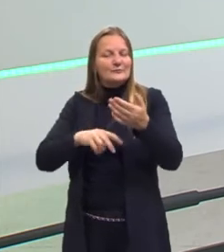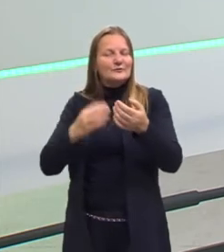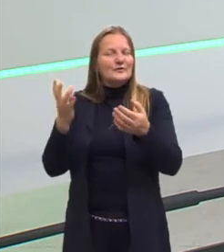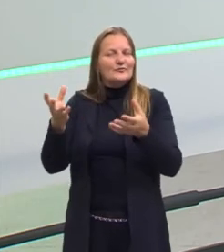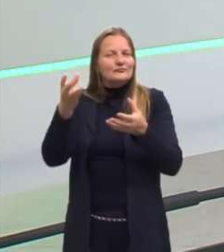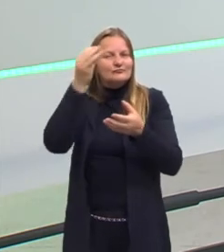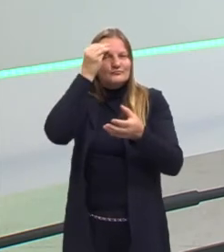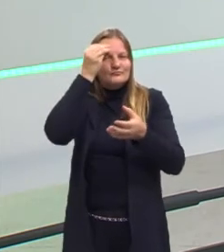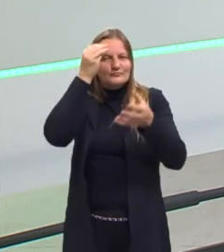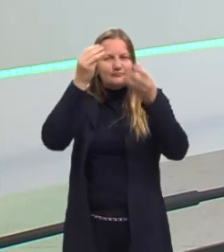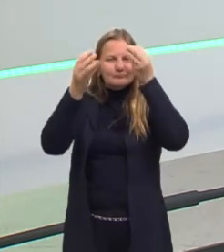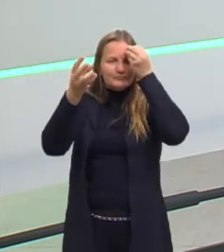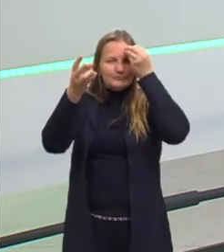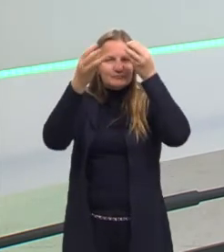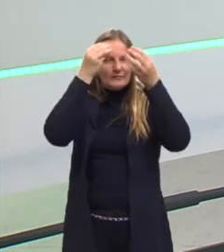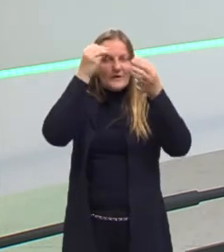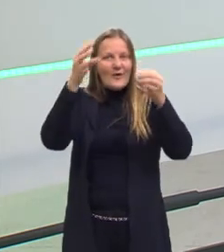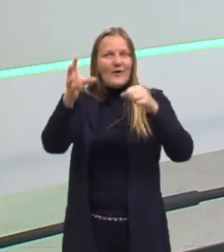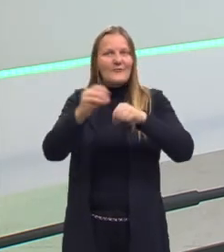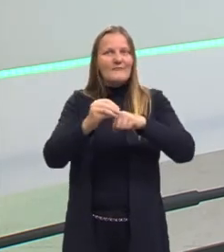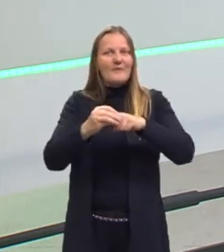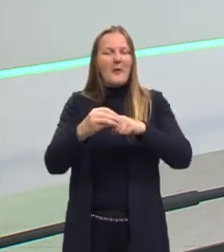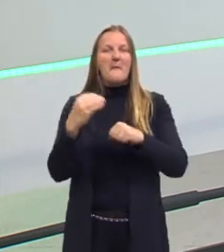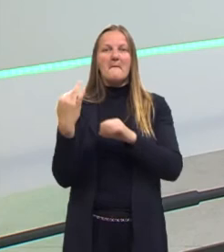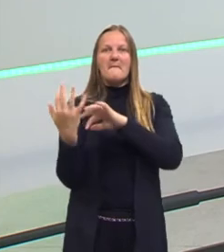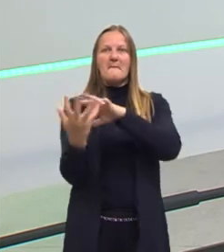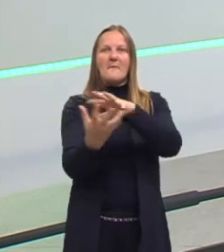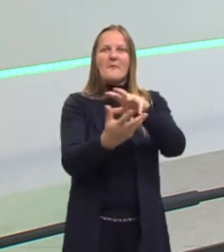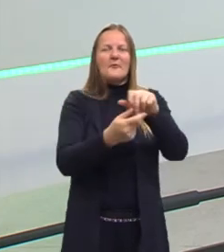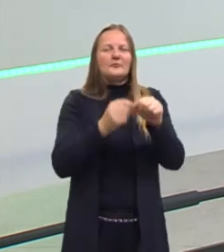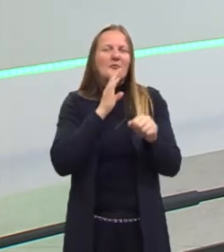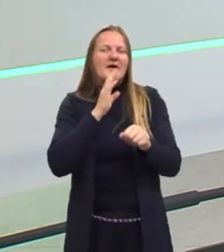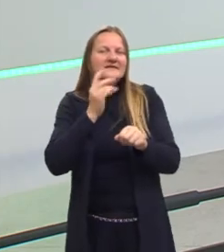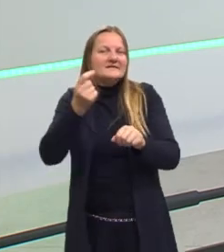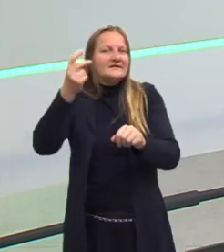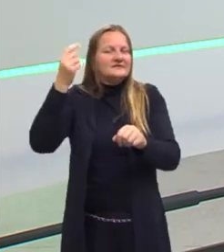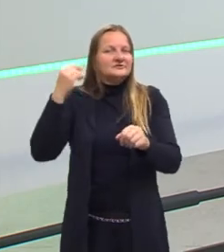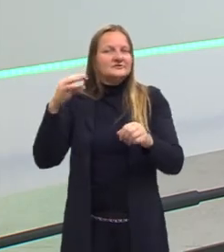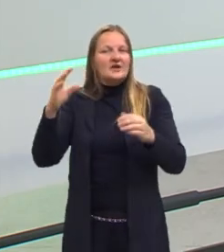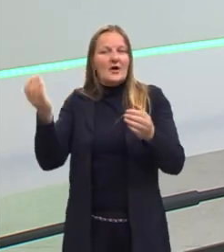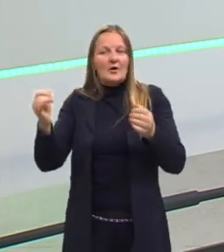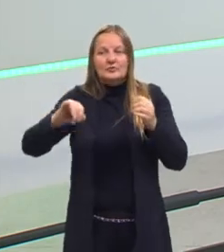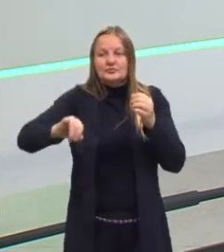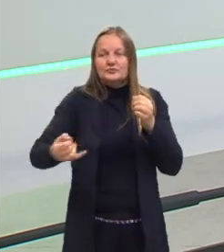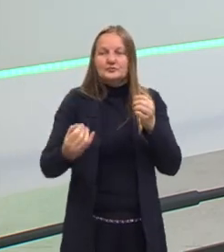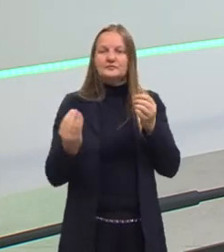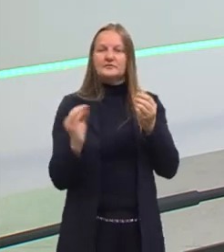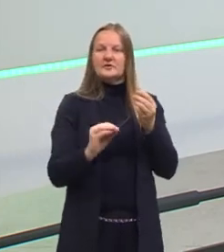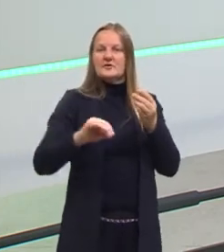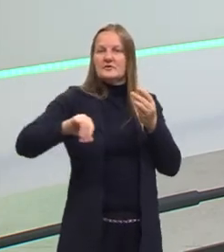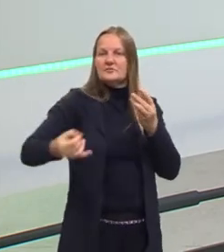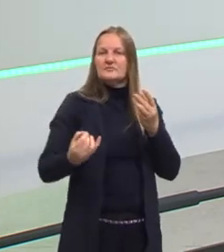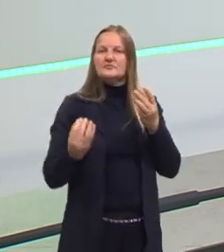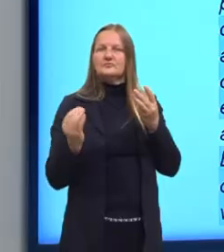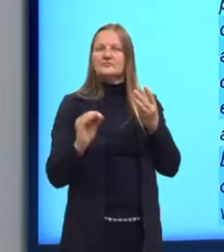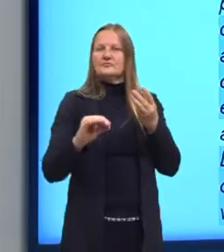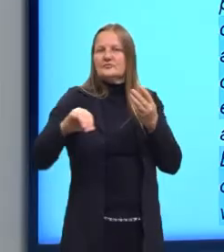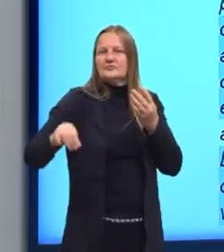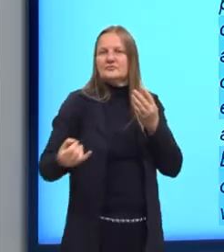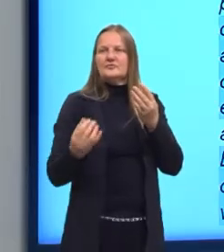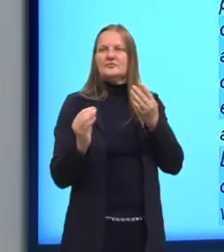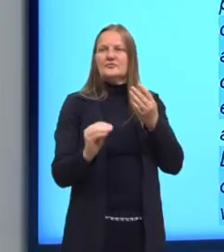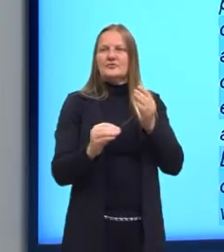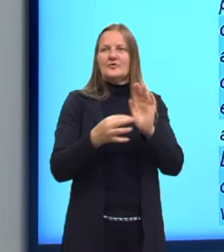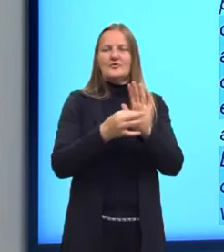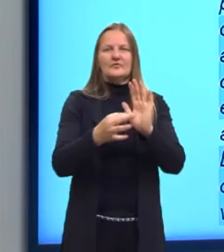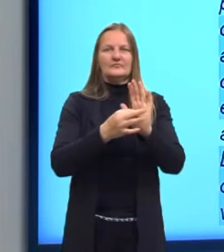o consumo que eu tive né de informações de mundo que é essencial e fundamental para escrever o texto dissertativo argumentativo e